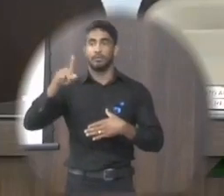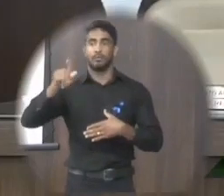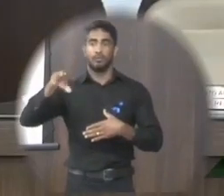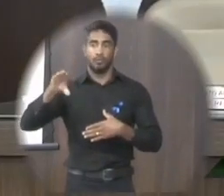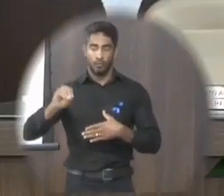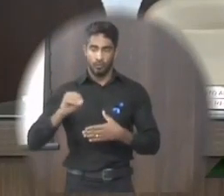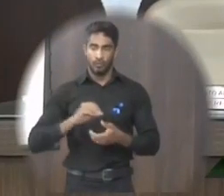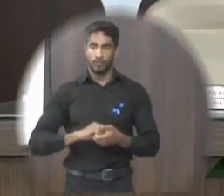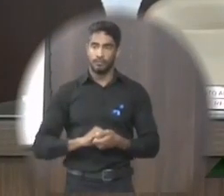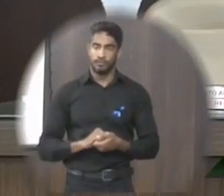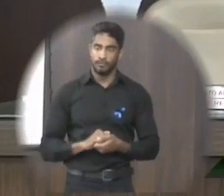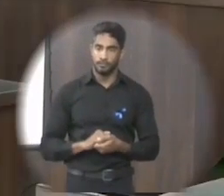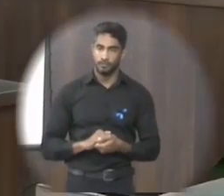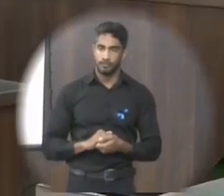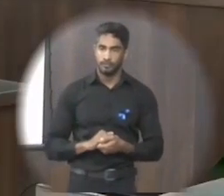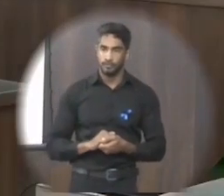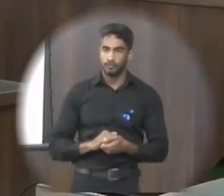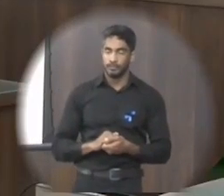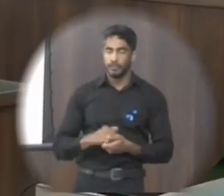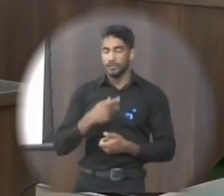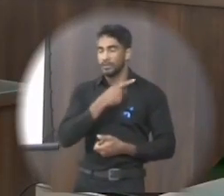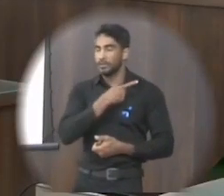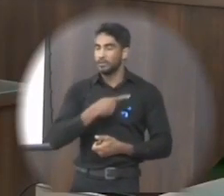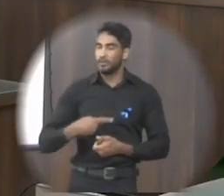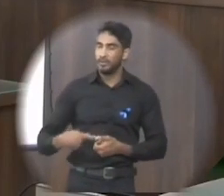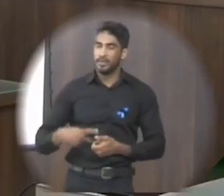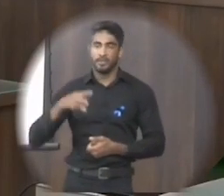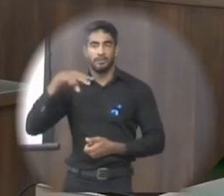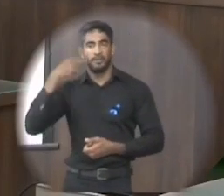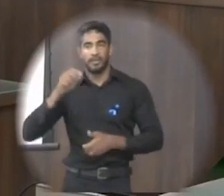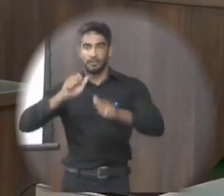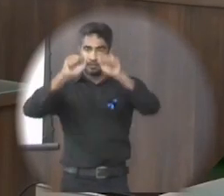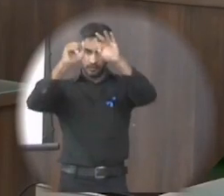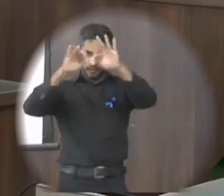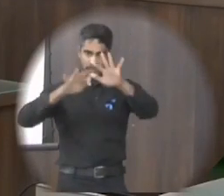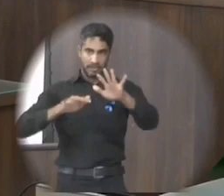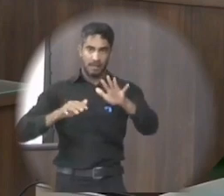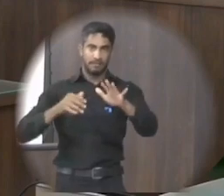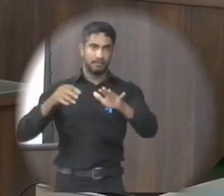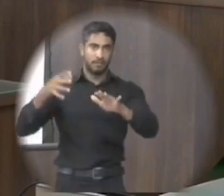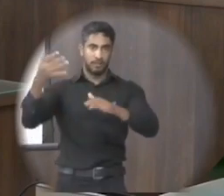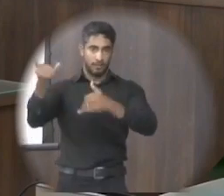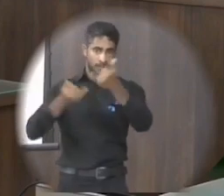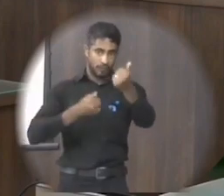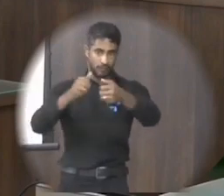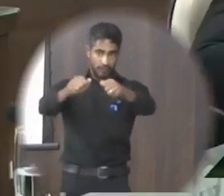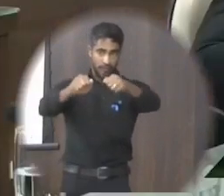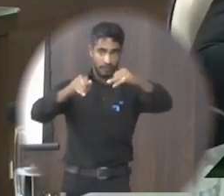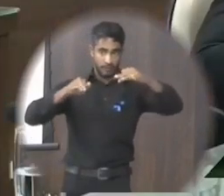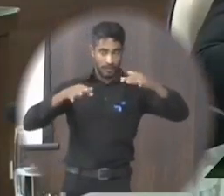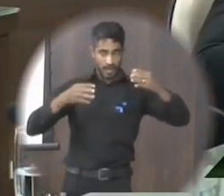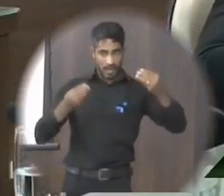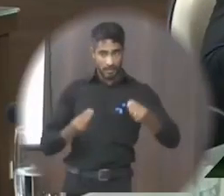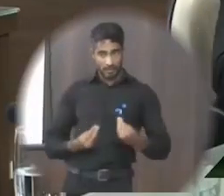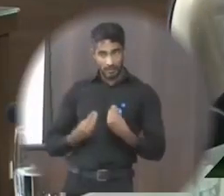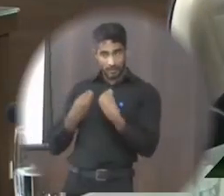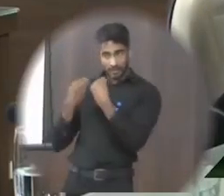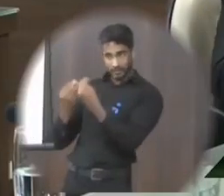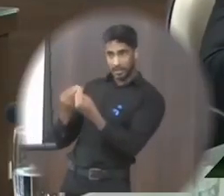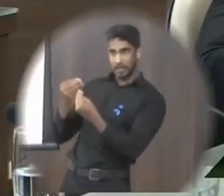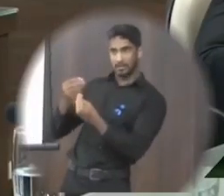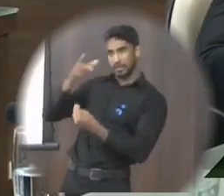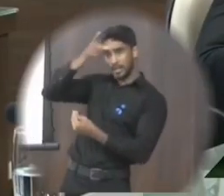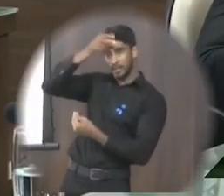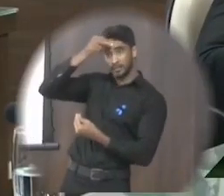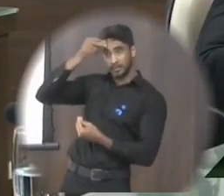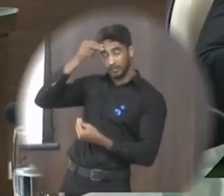Dias Caires. Excelentíssimo senhor presidente, o vereador que subscreve vem depois de ouvido o plenário, na forma regimental, indicar ao senhor